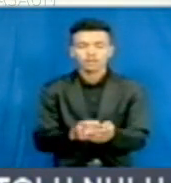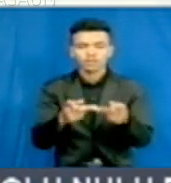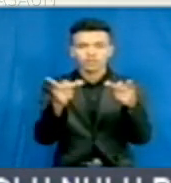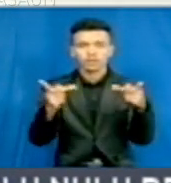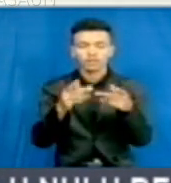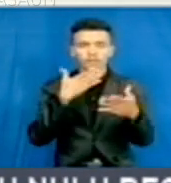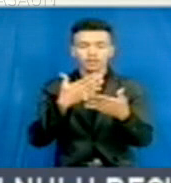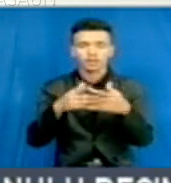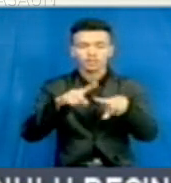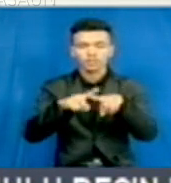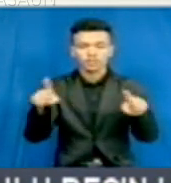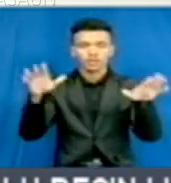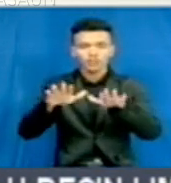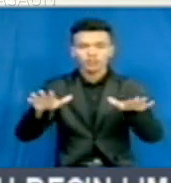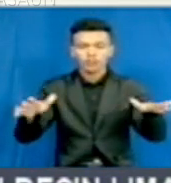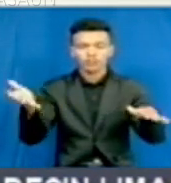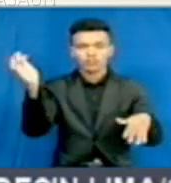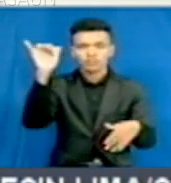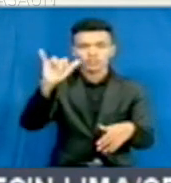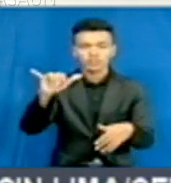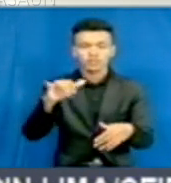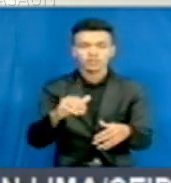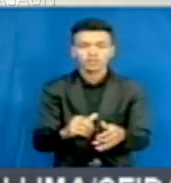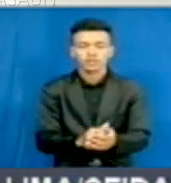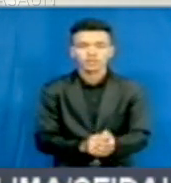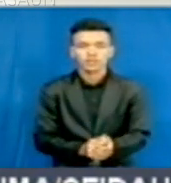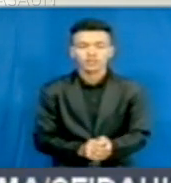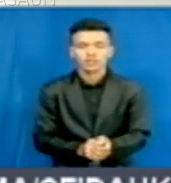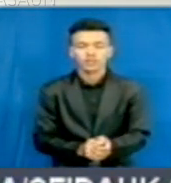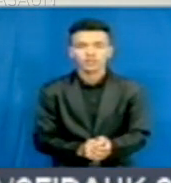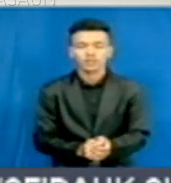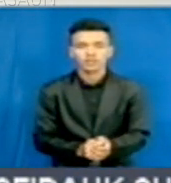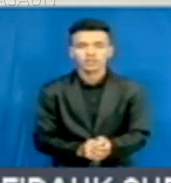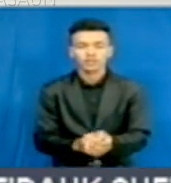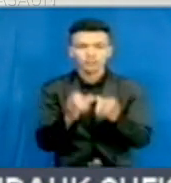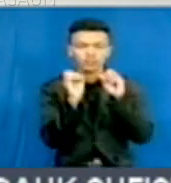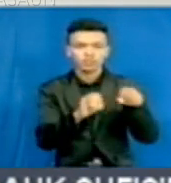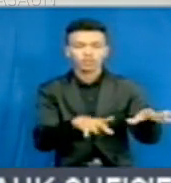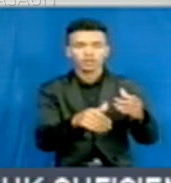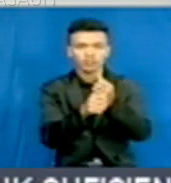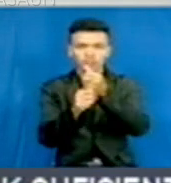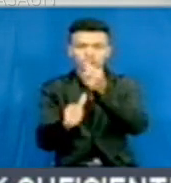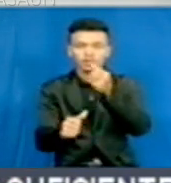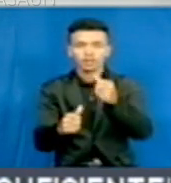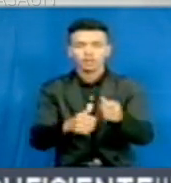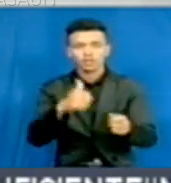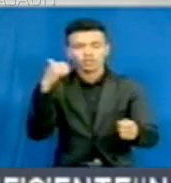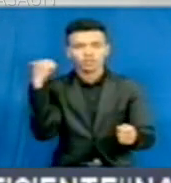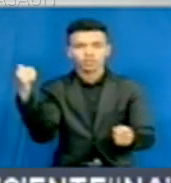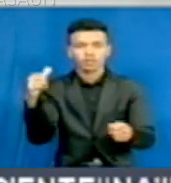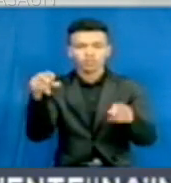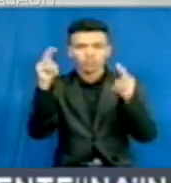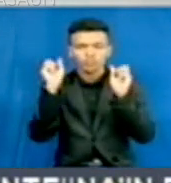vê Kiku Ansira ou parte comunidade de Balu, se da Laruma, se ela foi Arsira, né, e é livre, então, bele